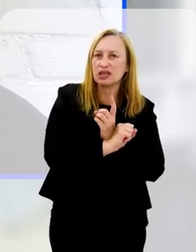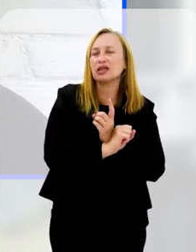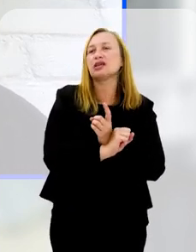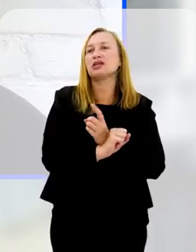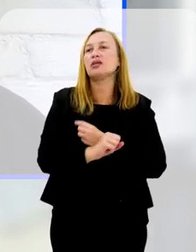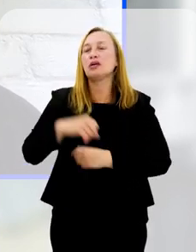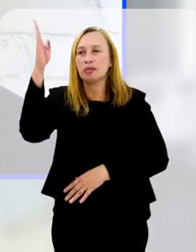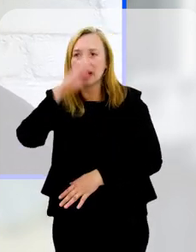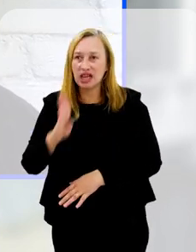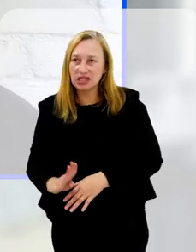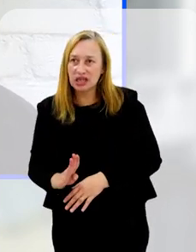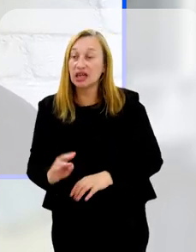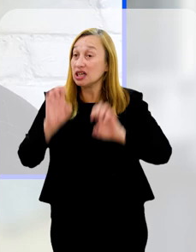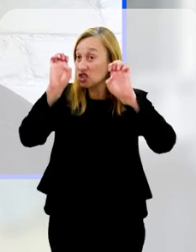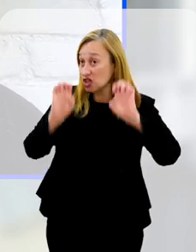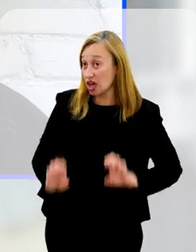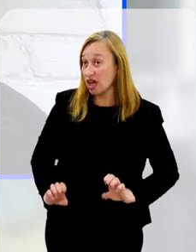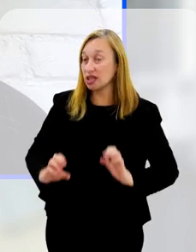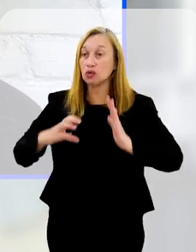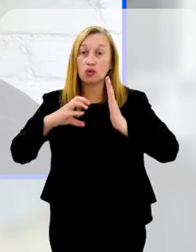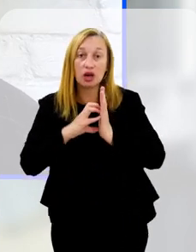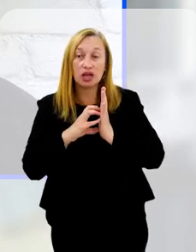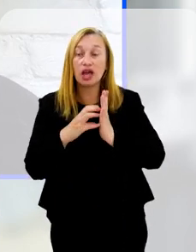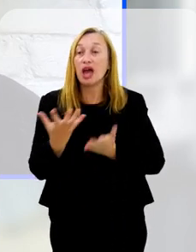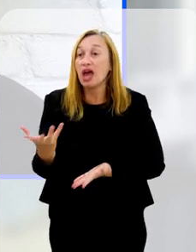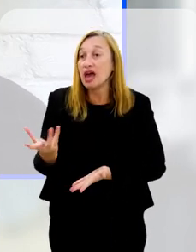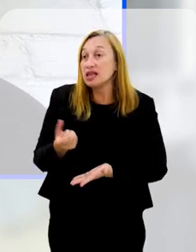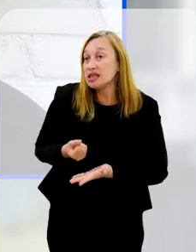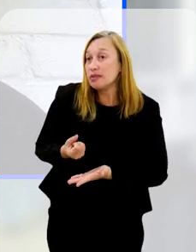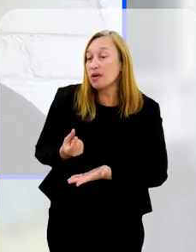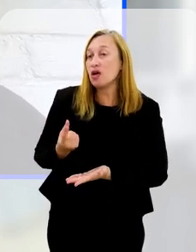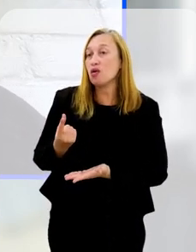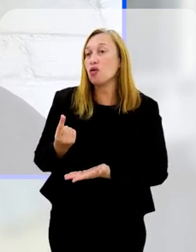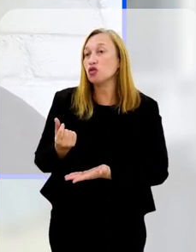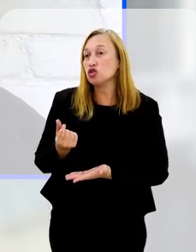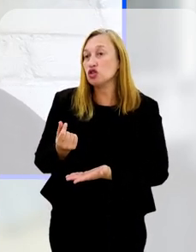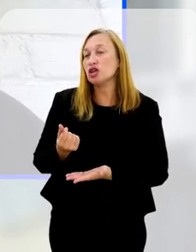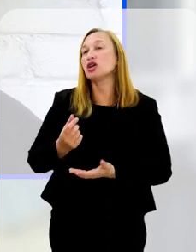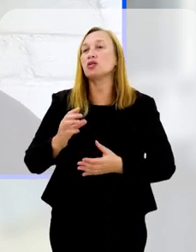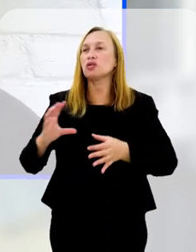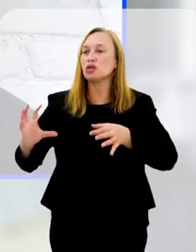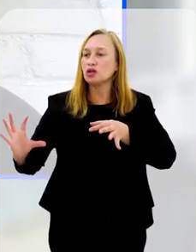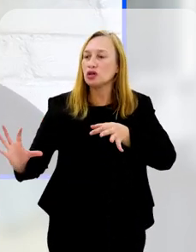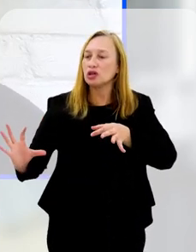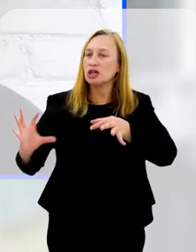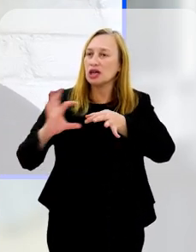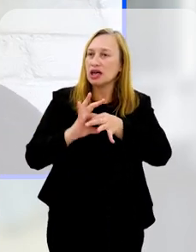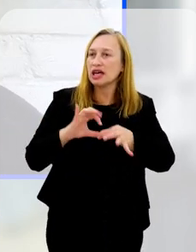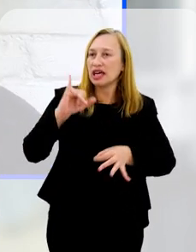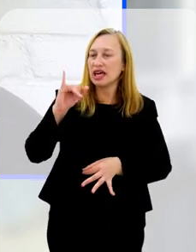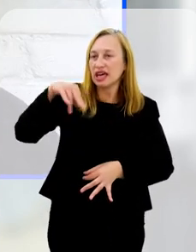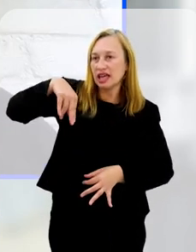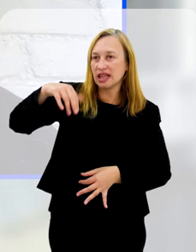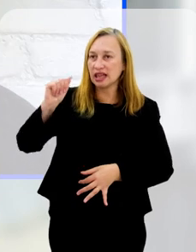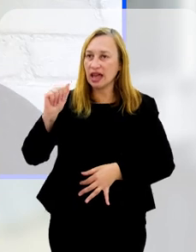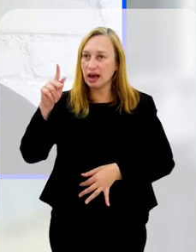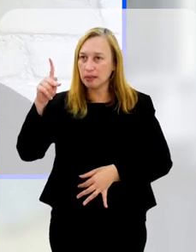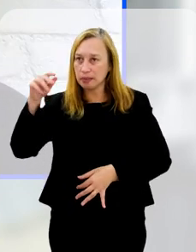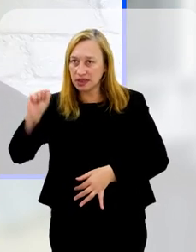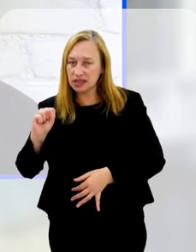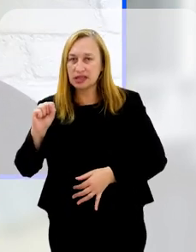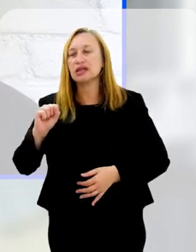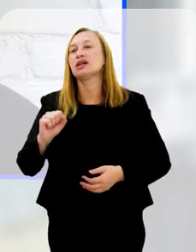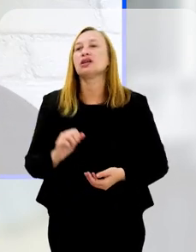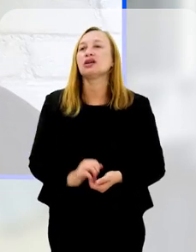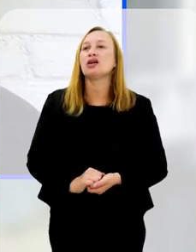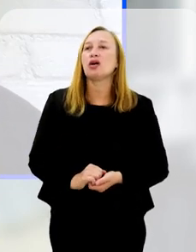Brasileira Interdisciplinar de AIDS, a ABIA, recebeu recursos do INAMPS através de convênio assinado pelo Ezio